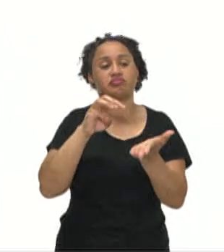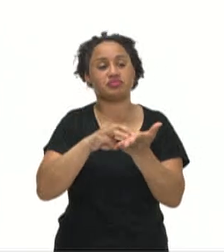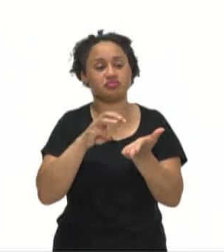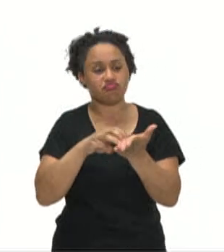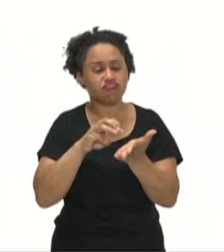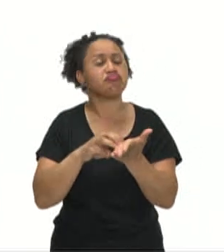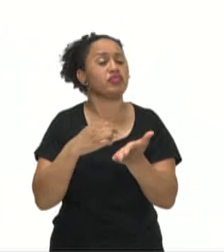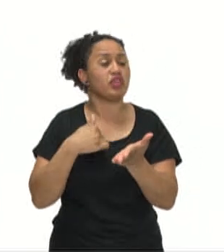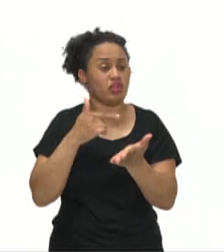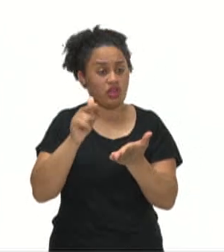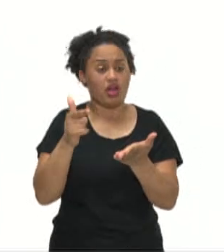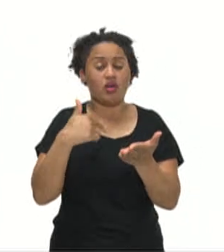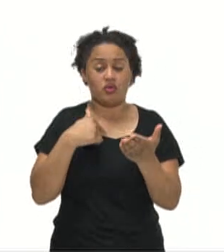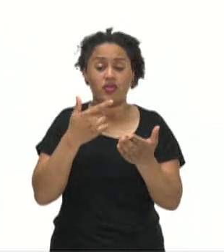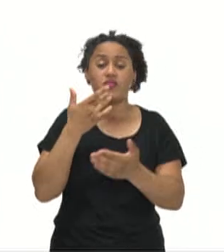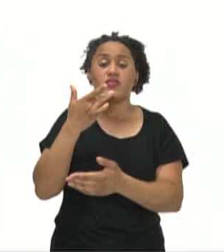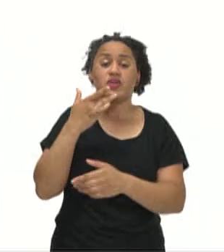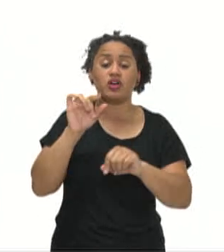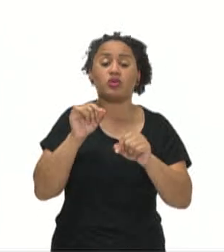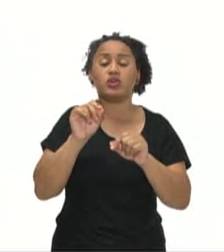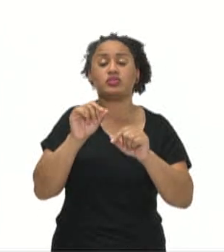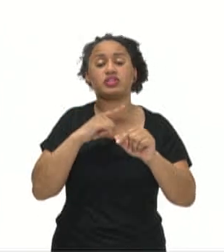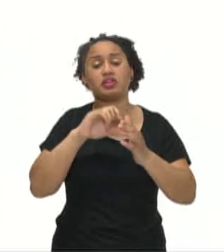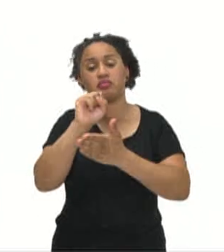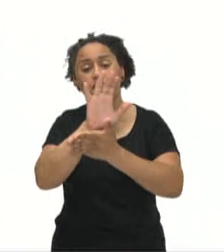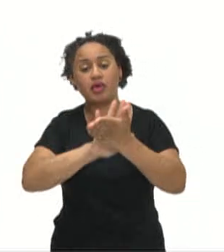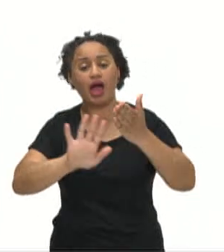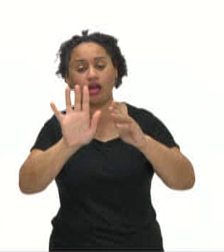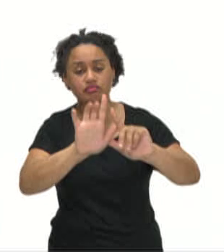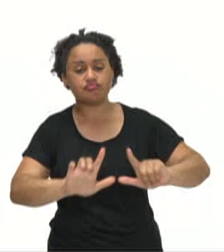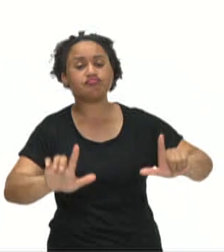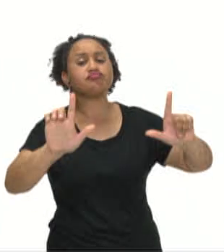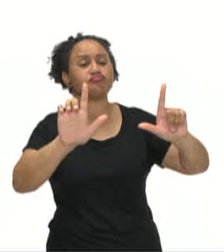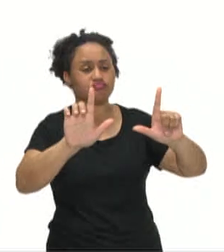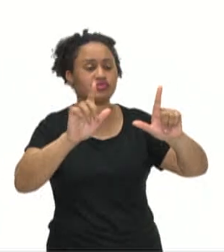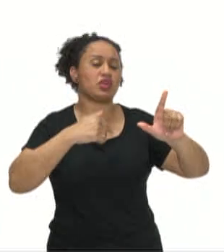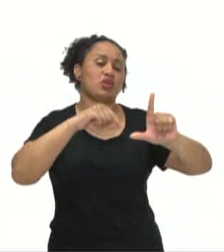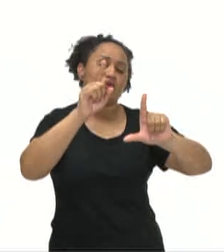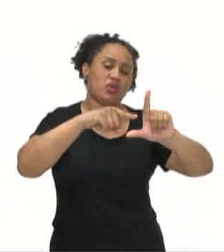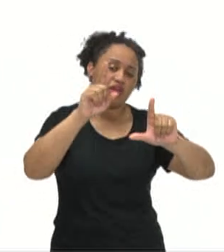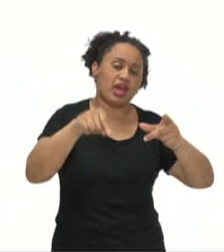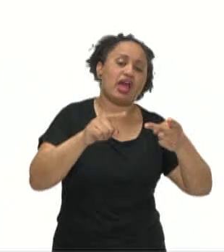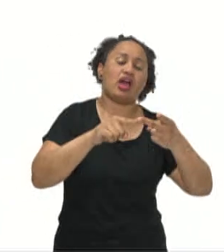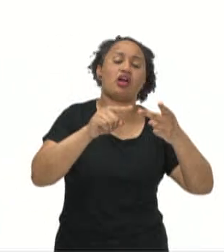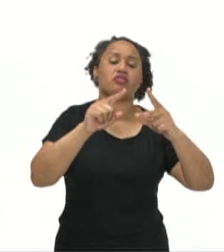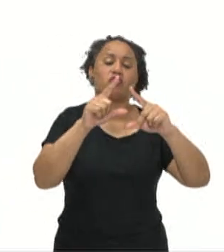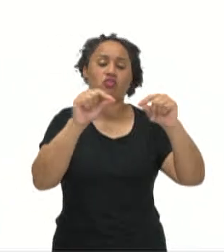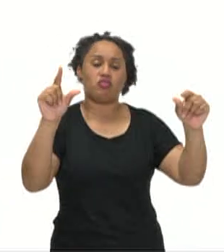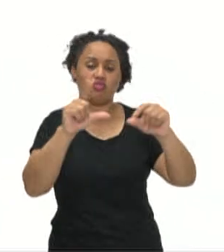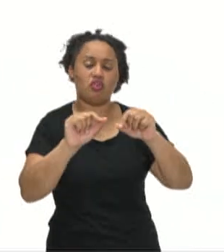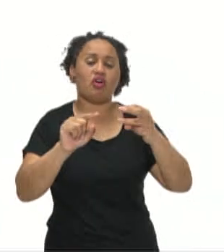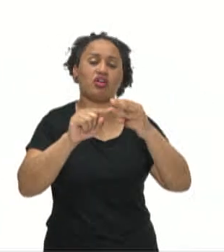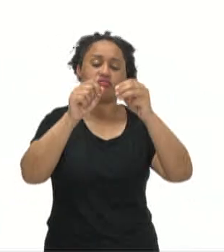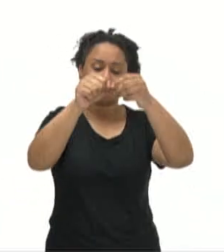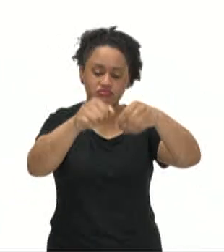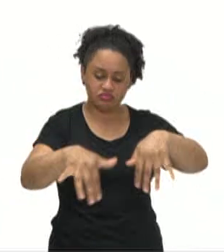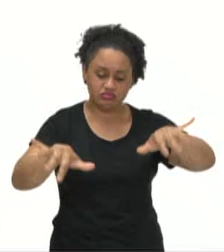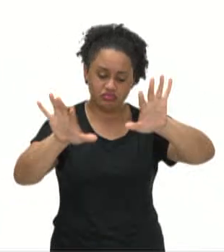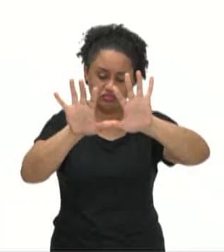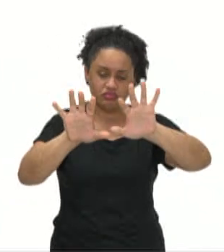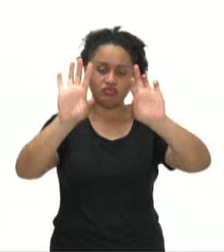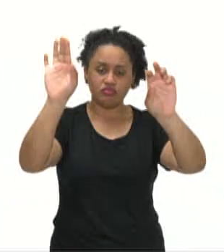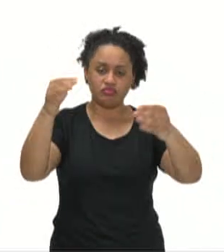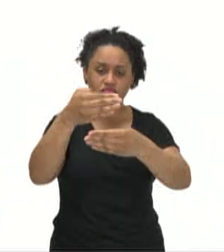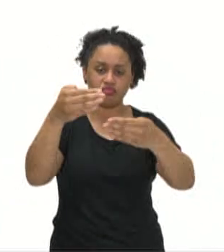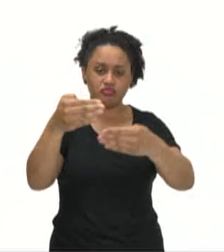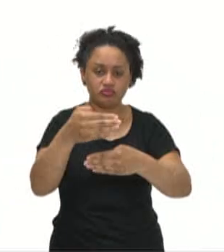grande facilidade quando a gente trabalha com imagens, né? Então, com gráficos, fórmulas, diagramas, slides,